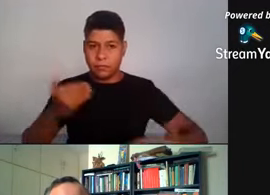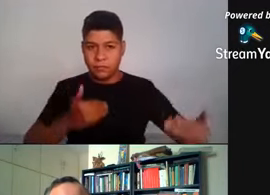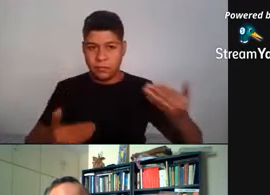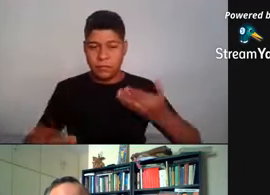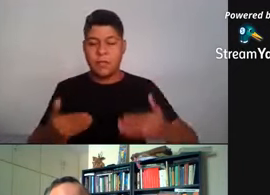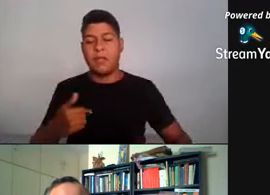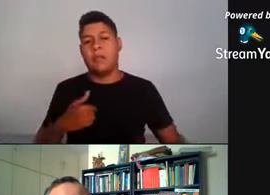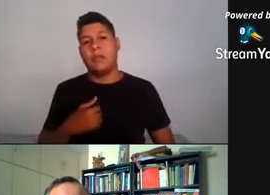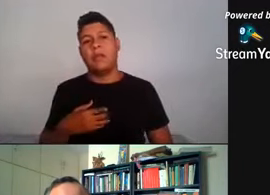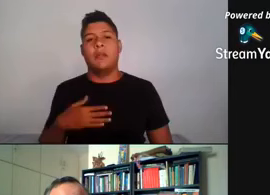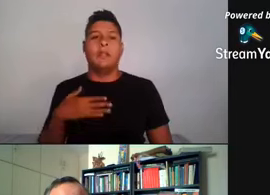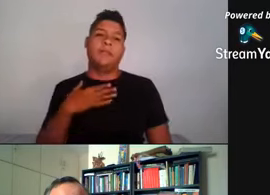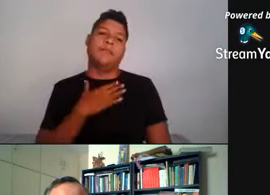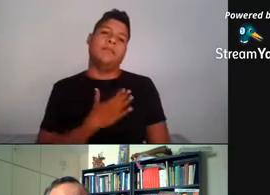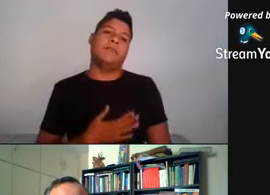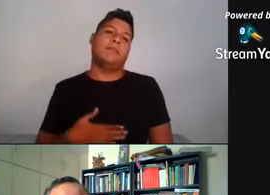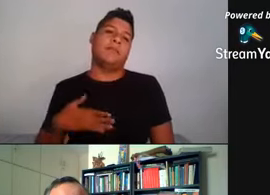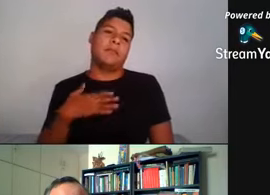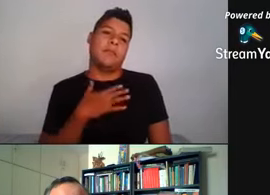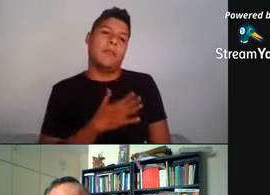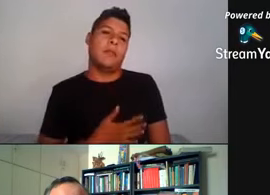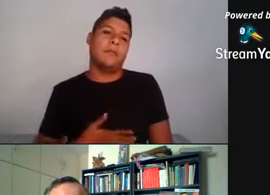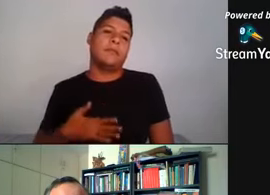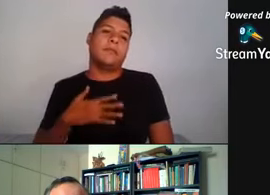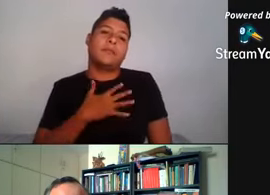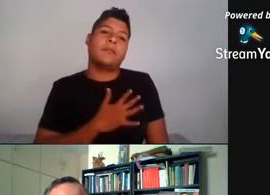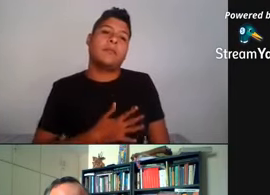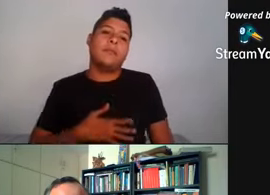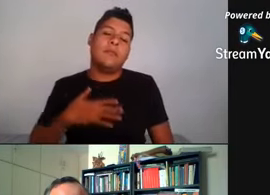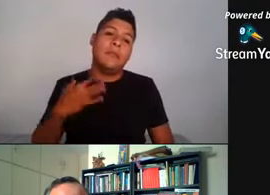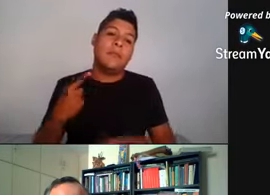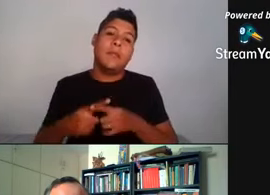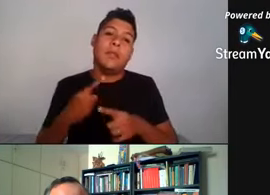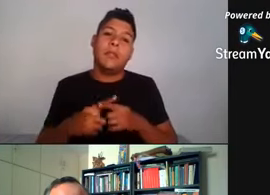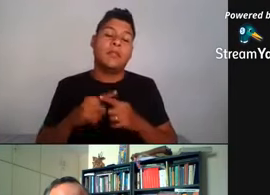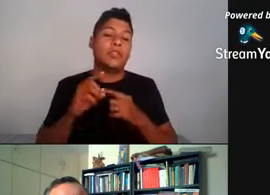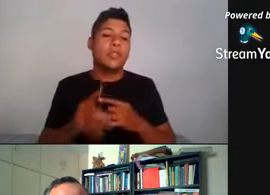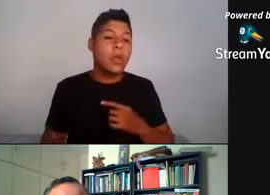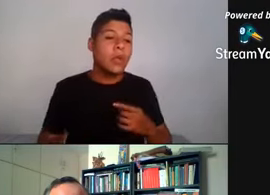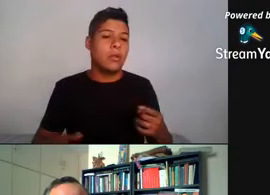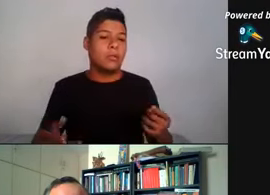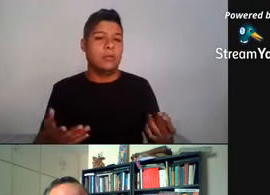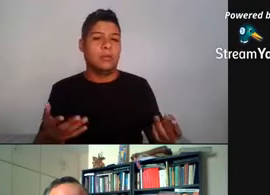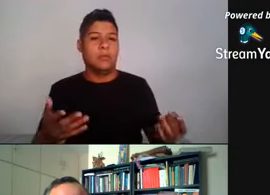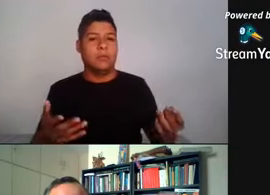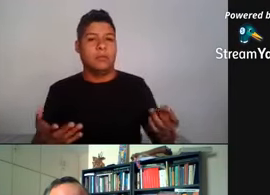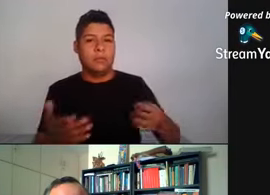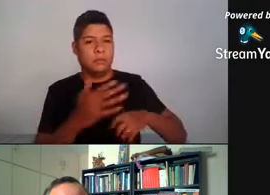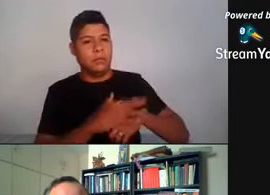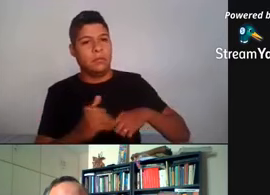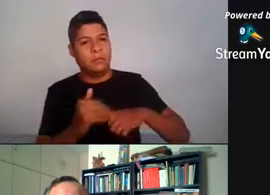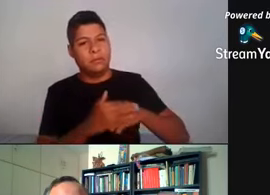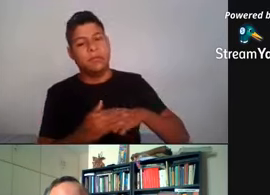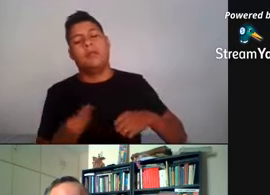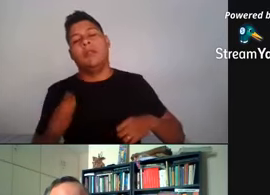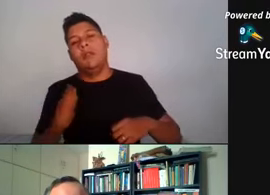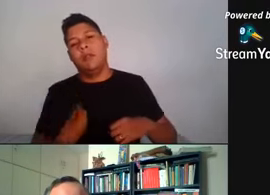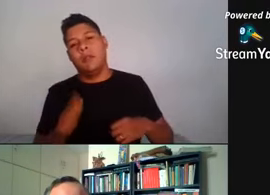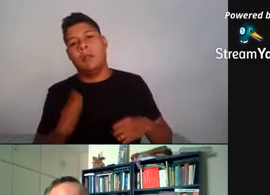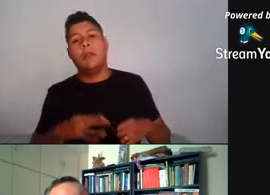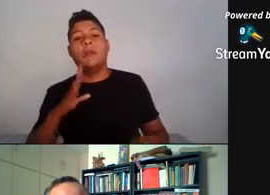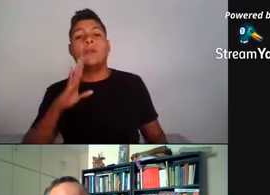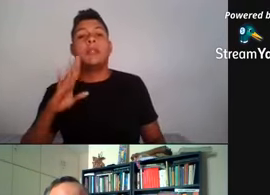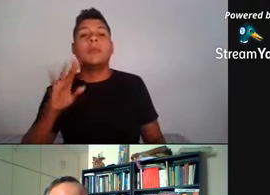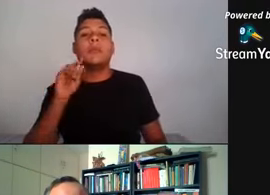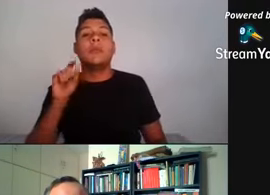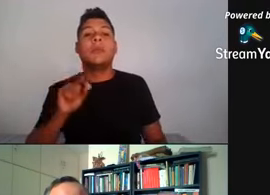fiquei muito lisonjeado, porque só elogios à nossa atuação, principalmente nossa atuação